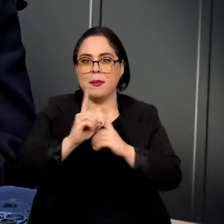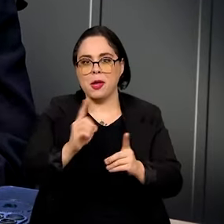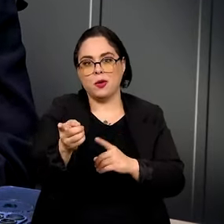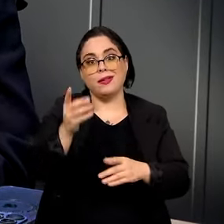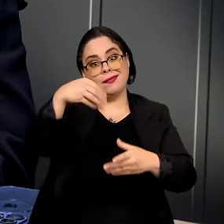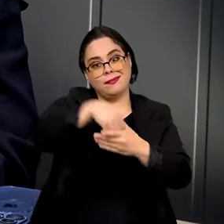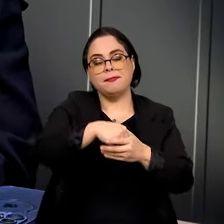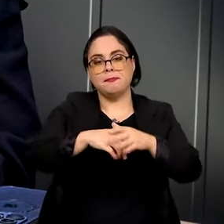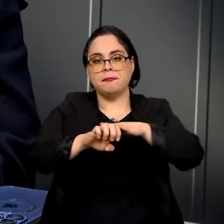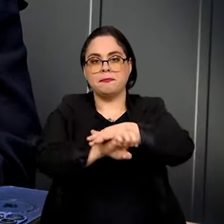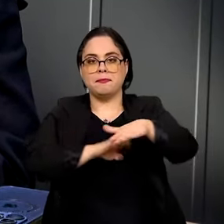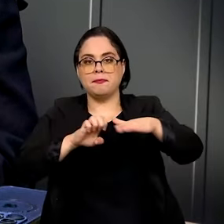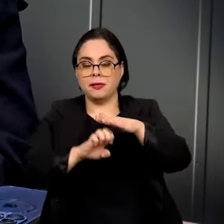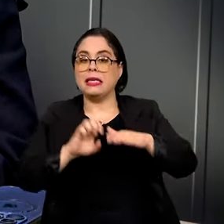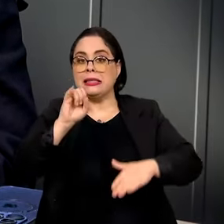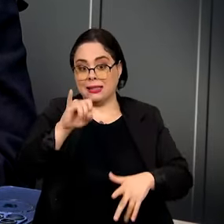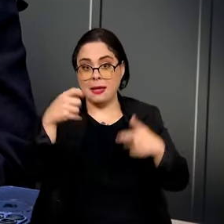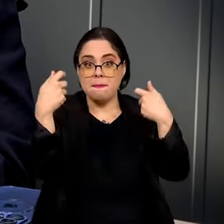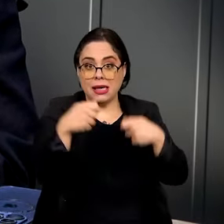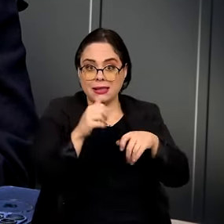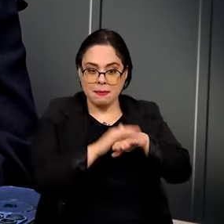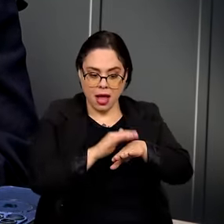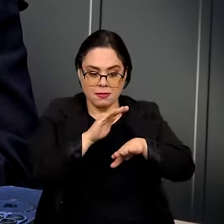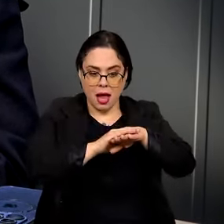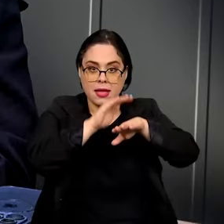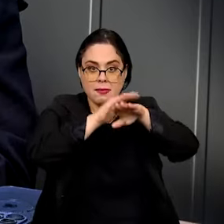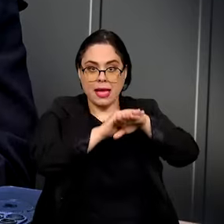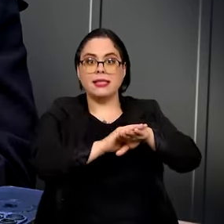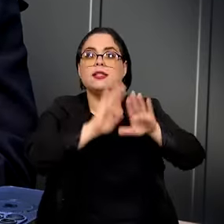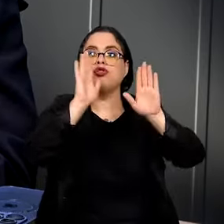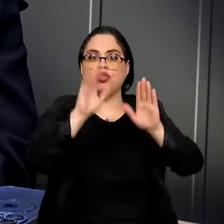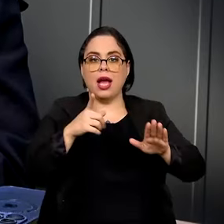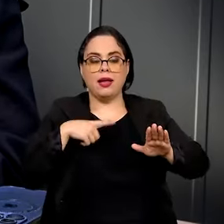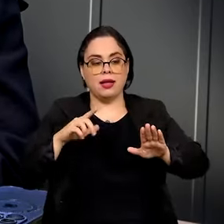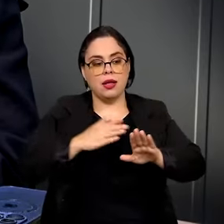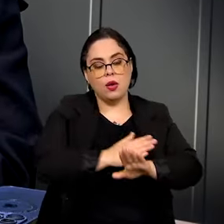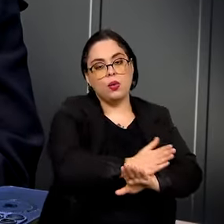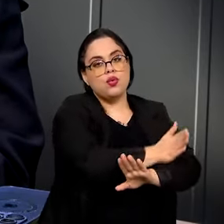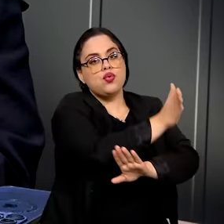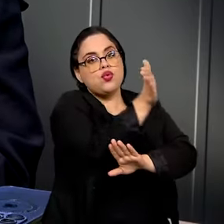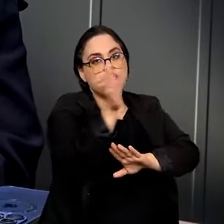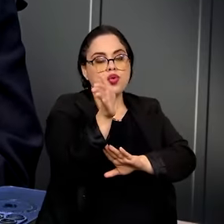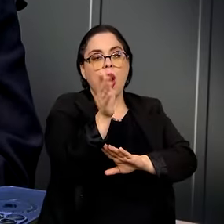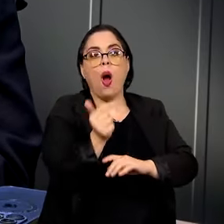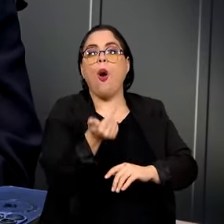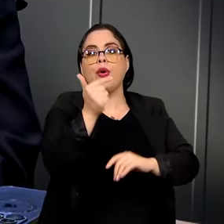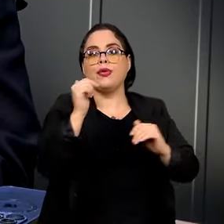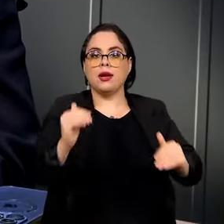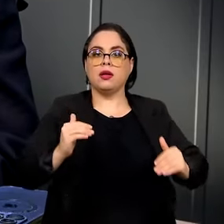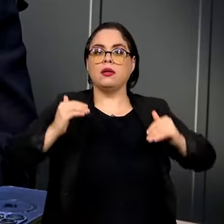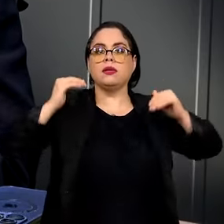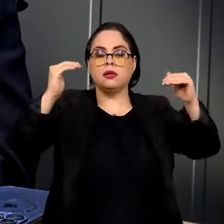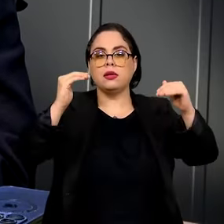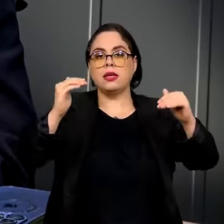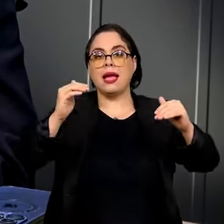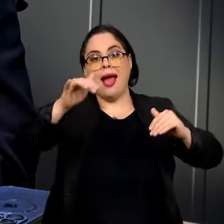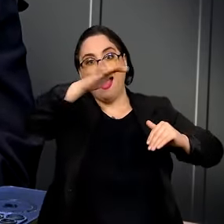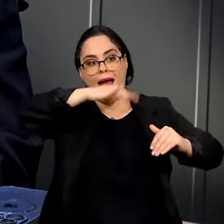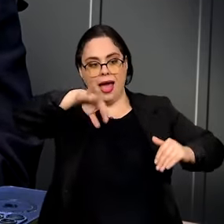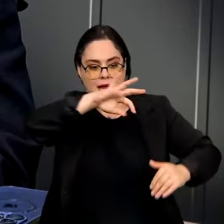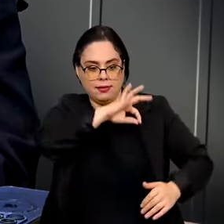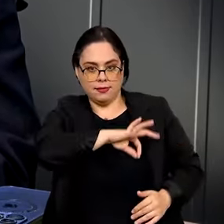né até porque se necessidade mais recursos ele já vai entrar num outro patamar de faixa